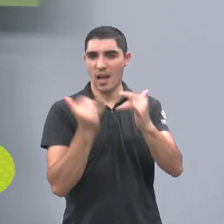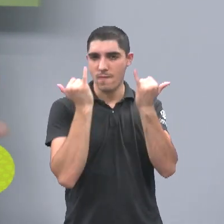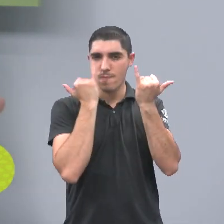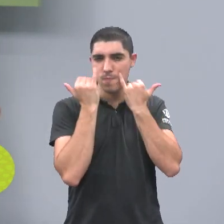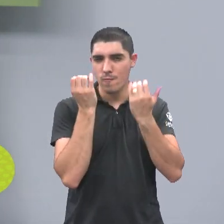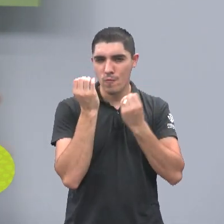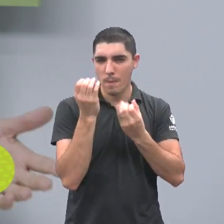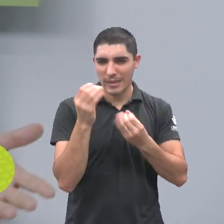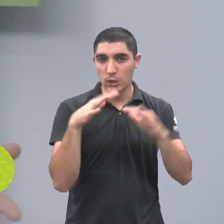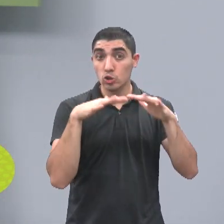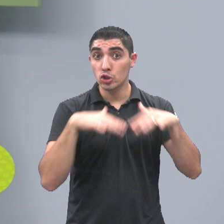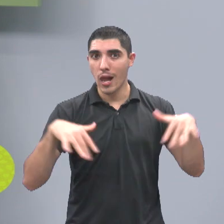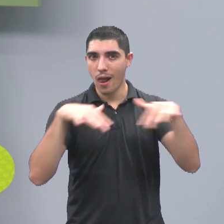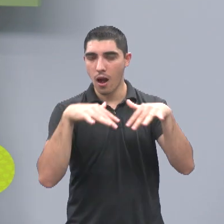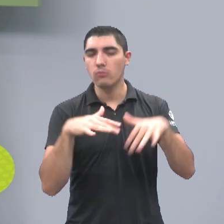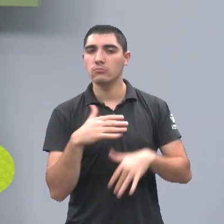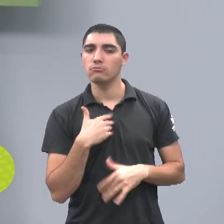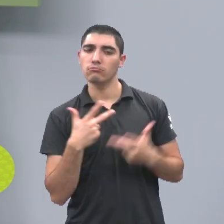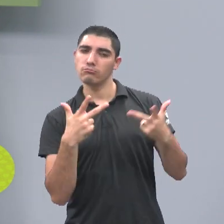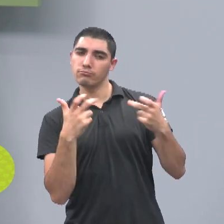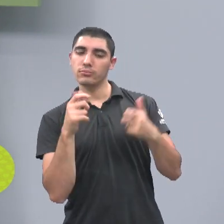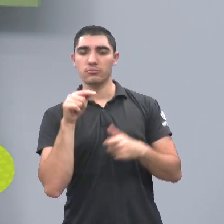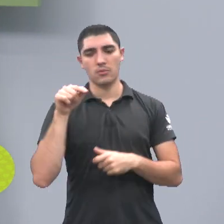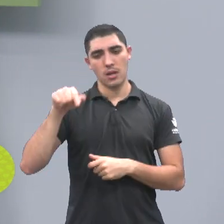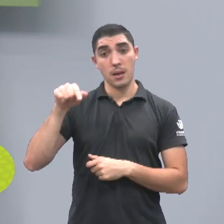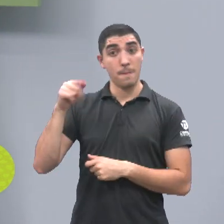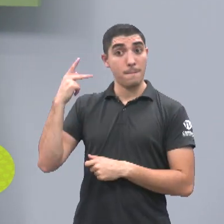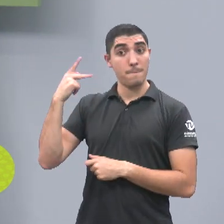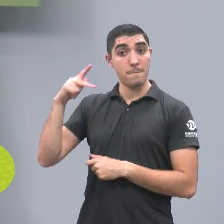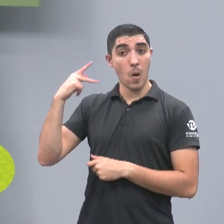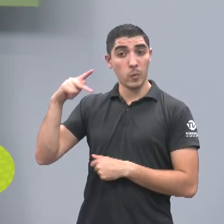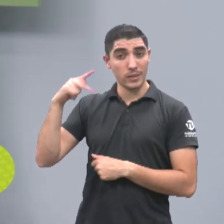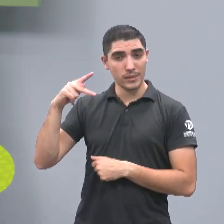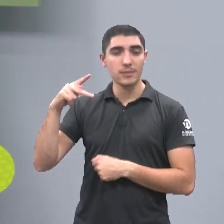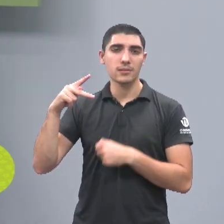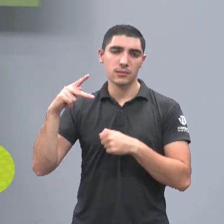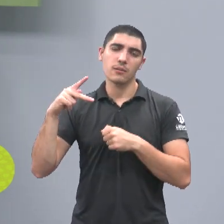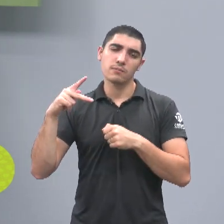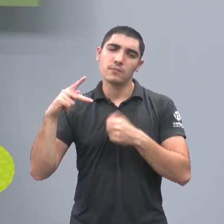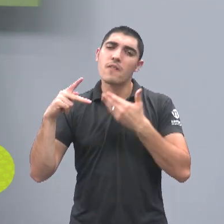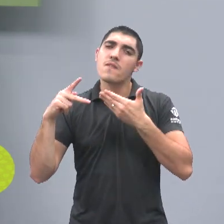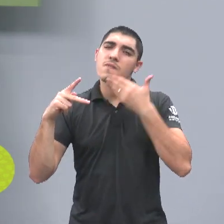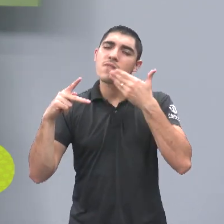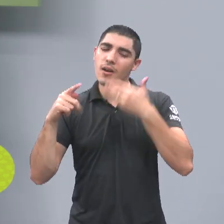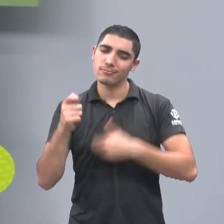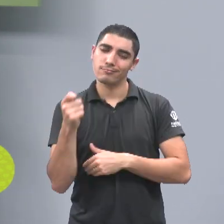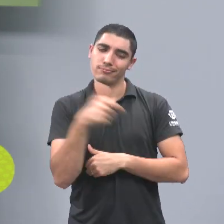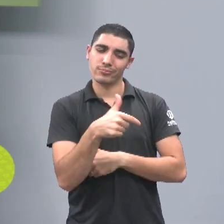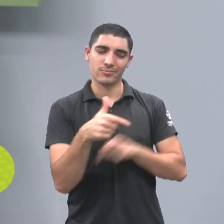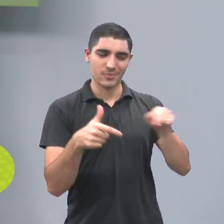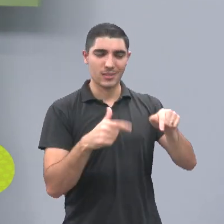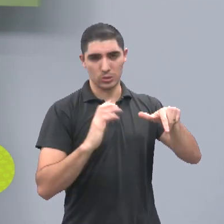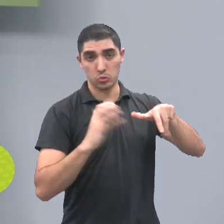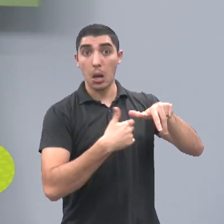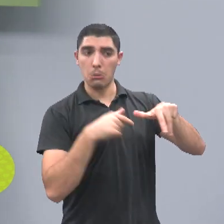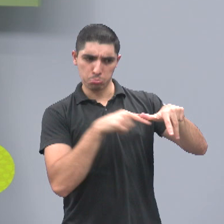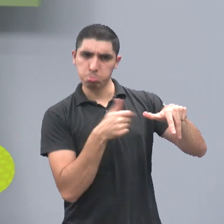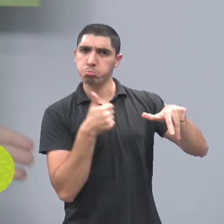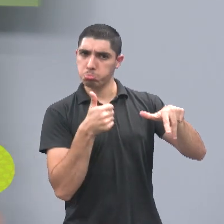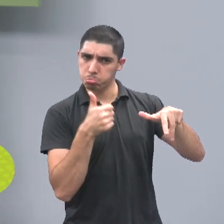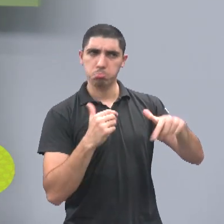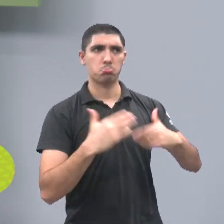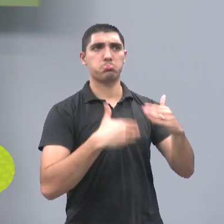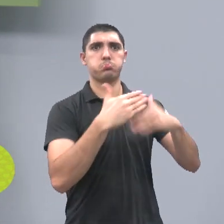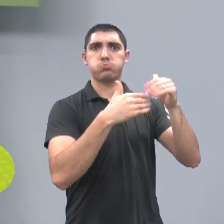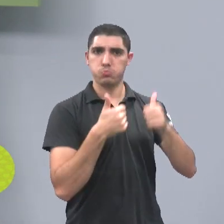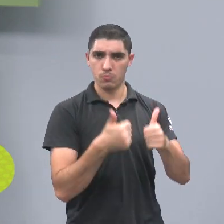era muito mais propenso o Paulista vencer do que o Joseense. Joseense que a gente sempre fala que vem fazendo uma ótima campanha, né? Até mesmo quando